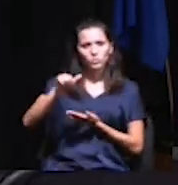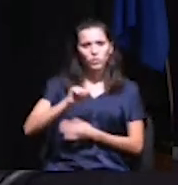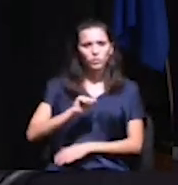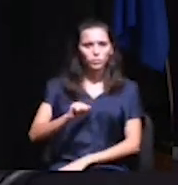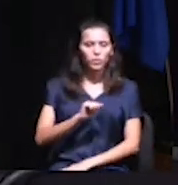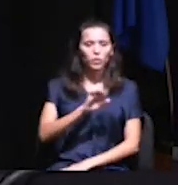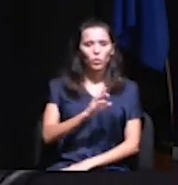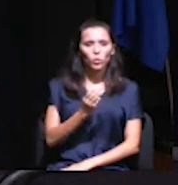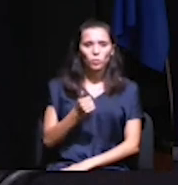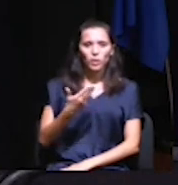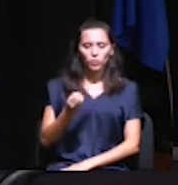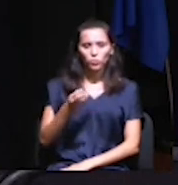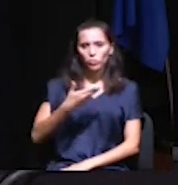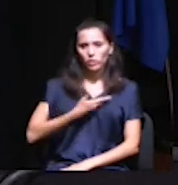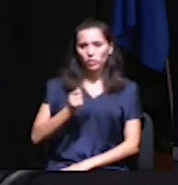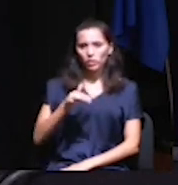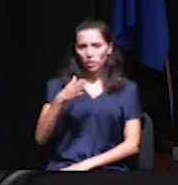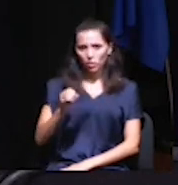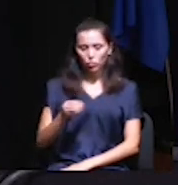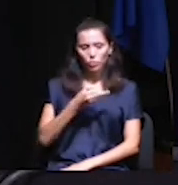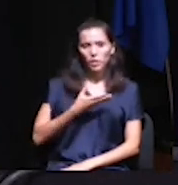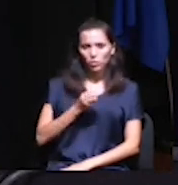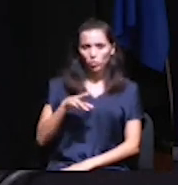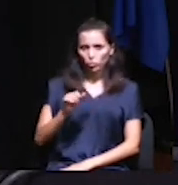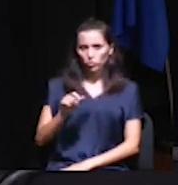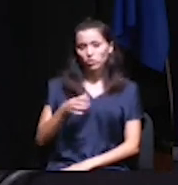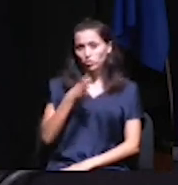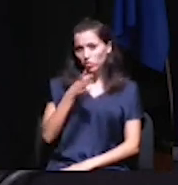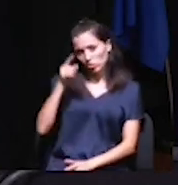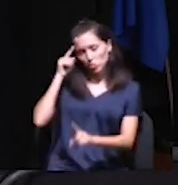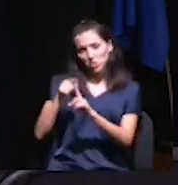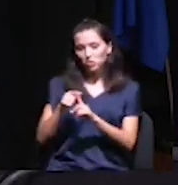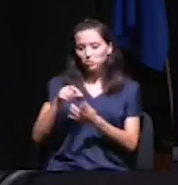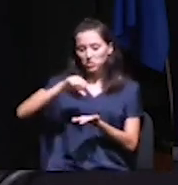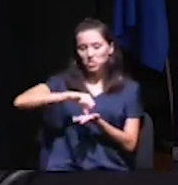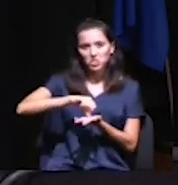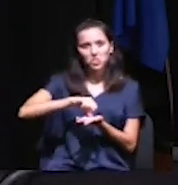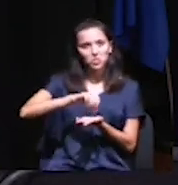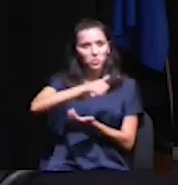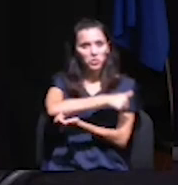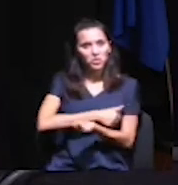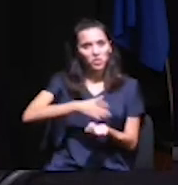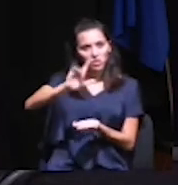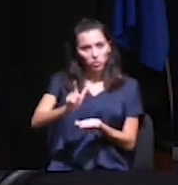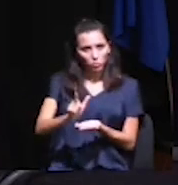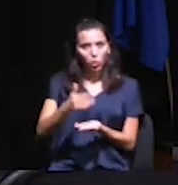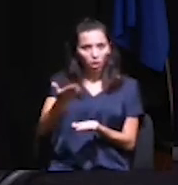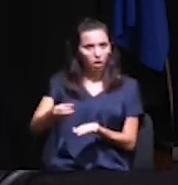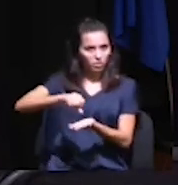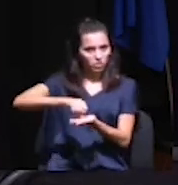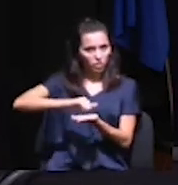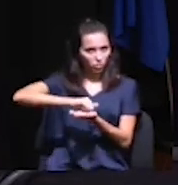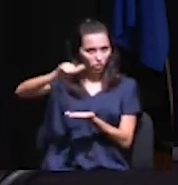ministro das infraestruturas e da Habitação Pedro Nunes Santos é um bom objetivo um aeroporto no centro da cidade no centro de Lisboa Como é o aeroporto Humberto